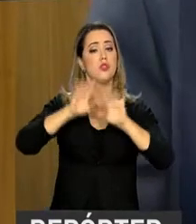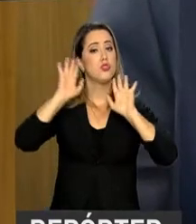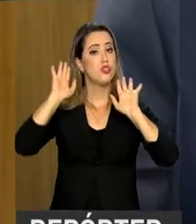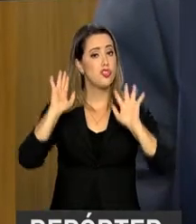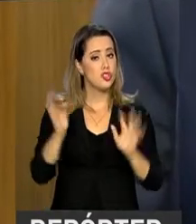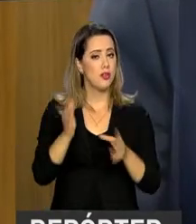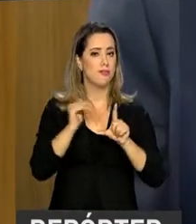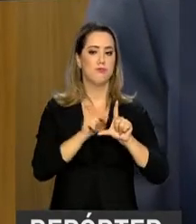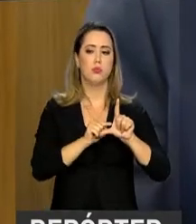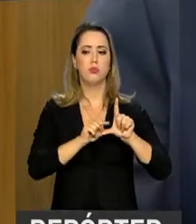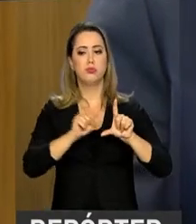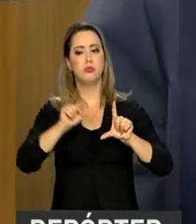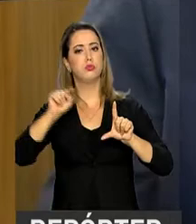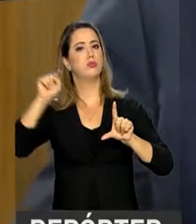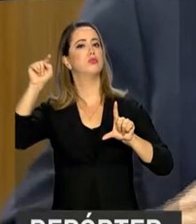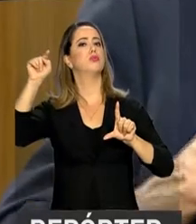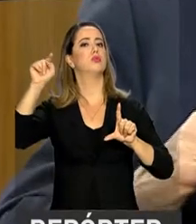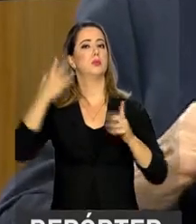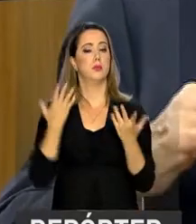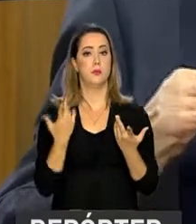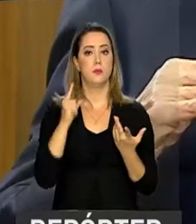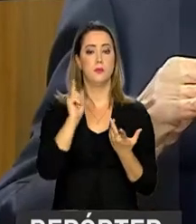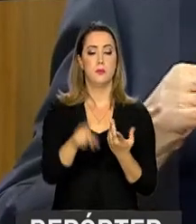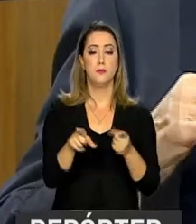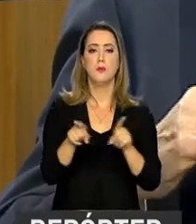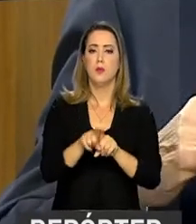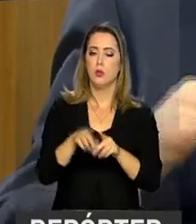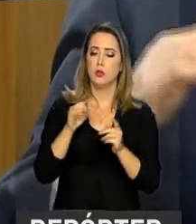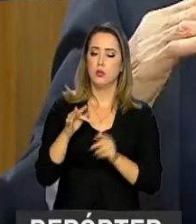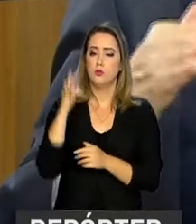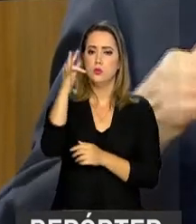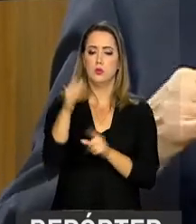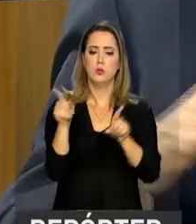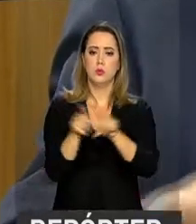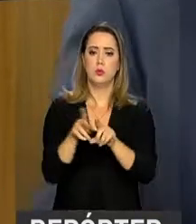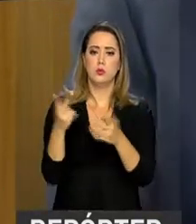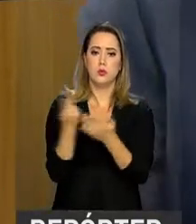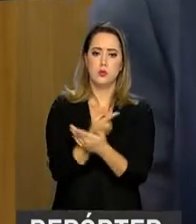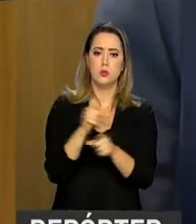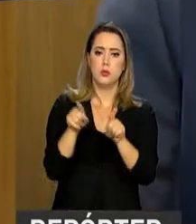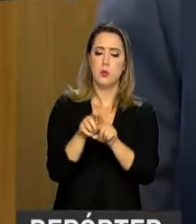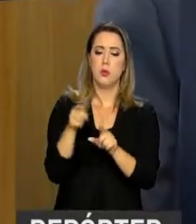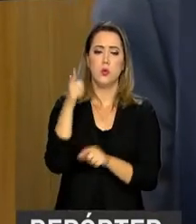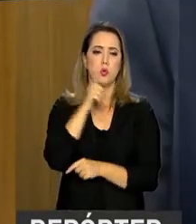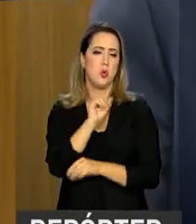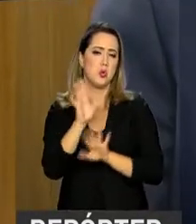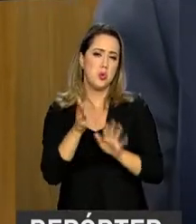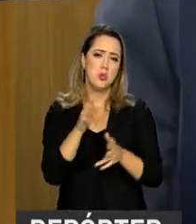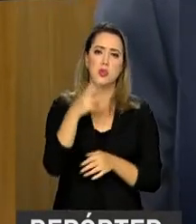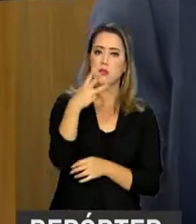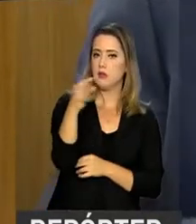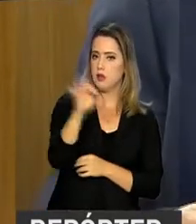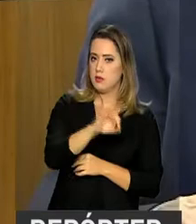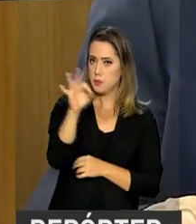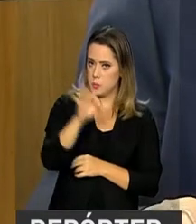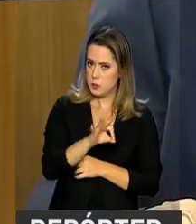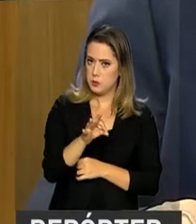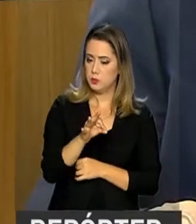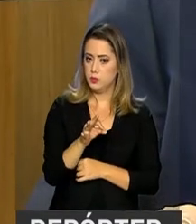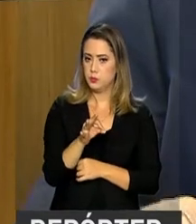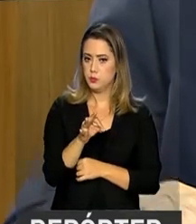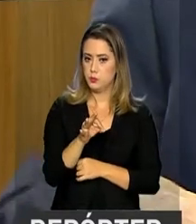então existem já há uma previsão de que isso pode atingir 3% a